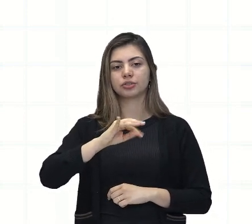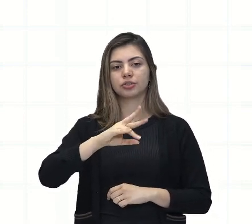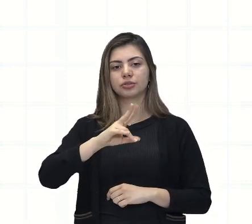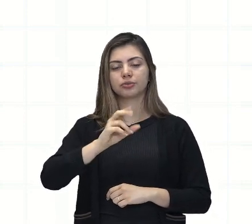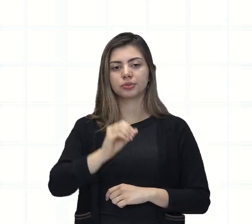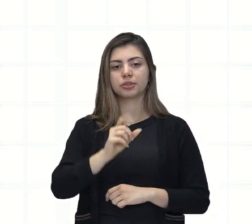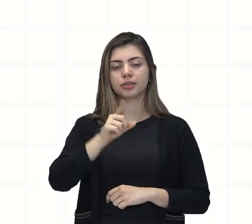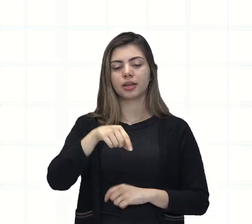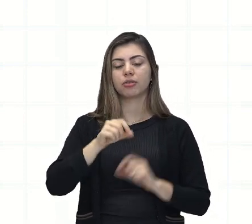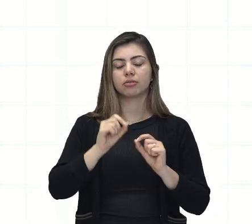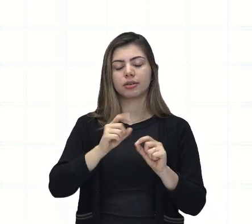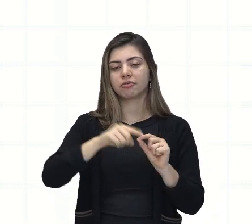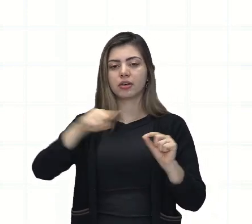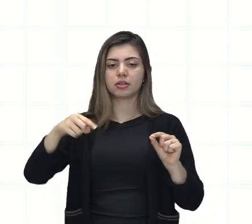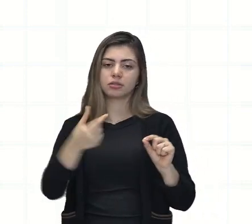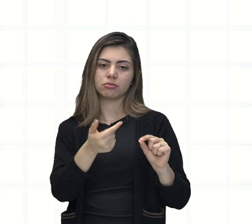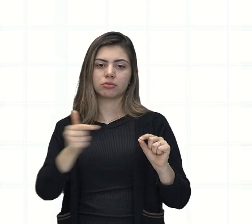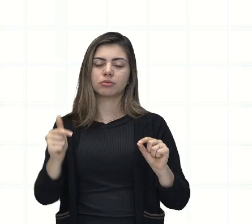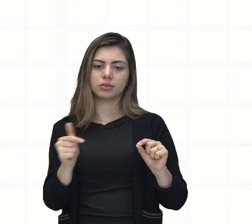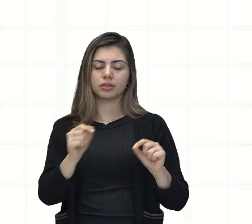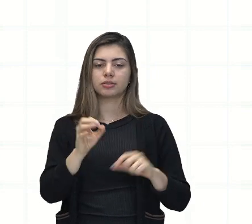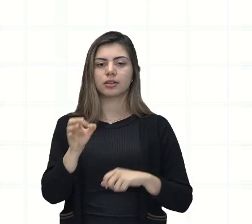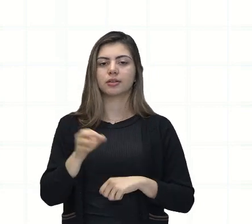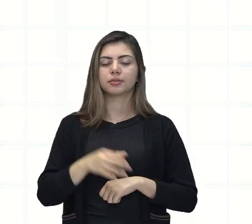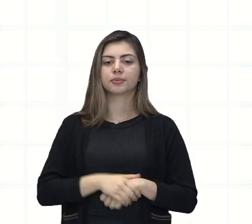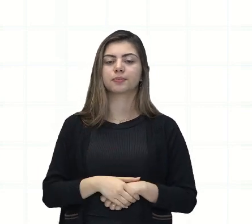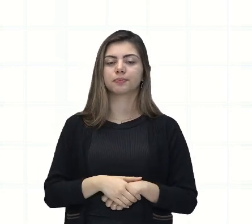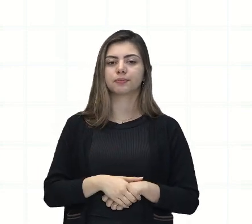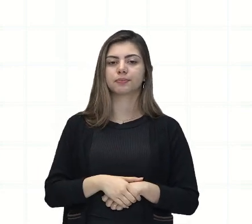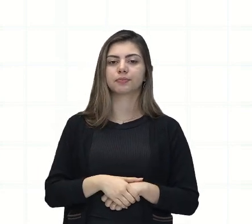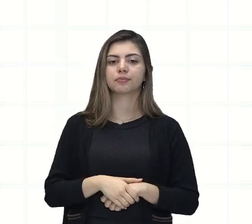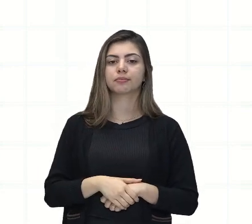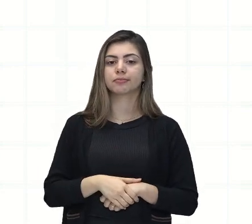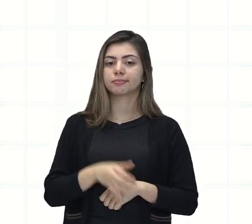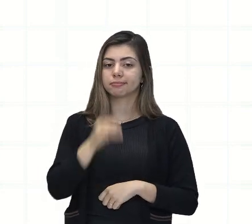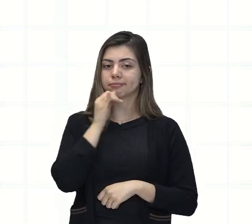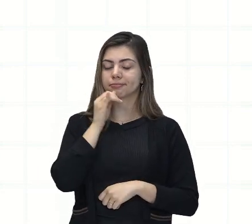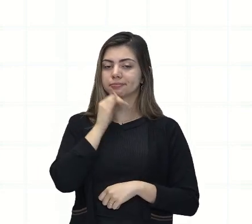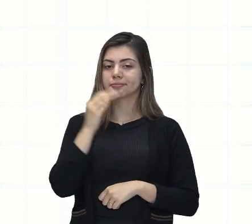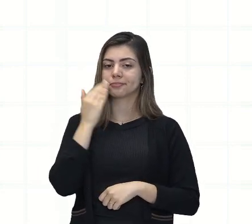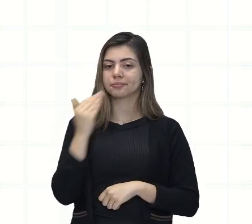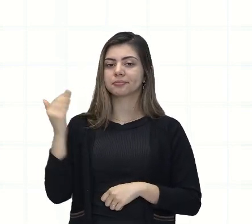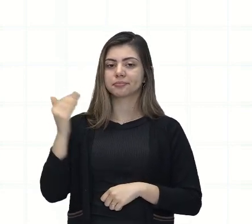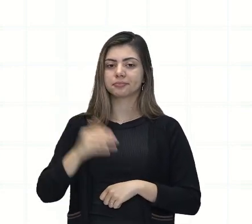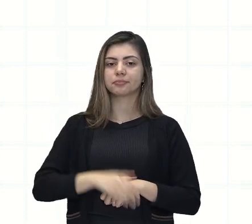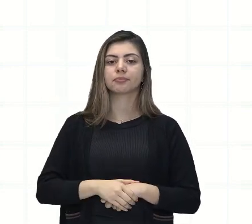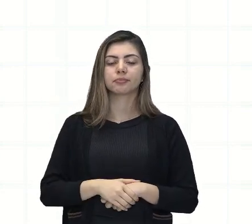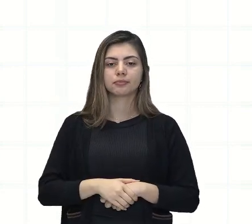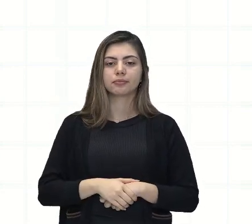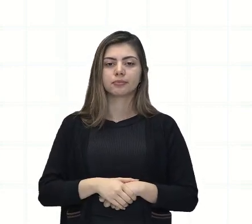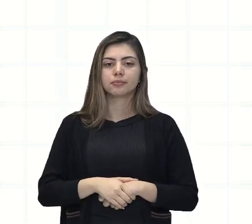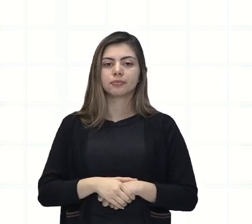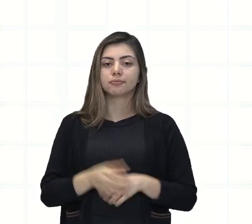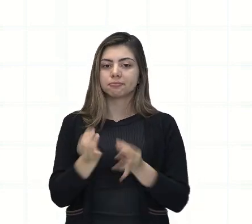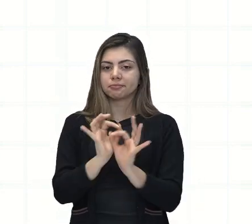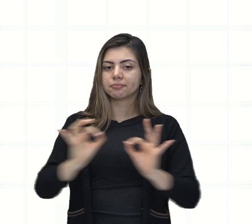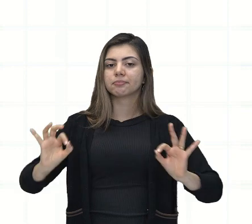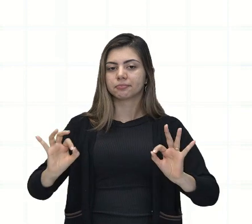não mudam, não sofrem, não têm flexões. Como exemplo, nós temos